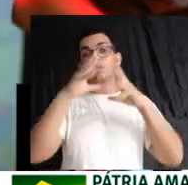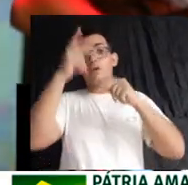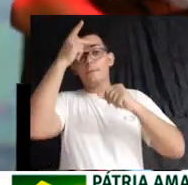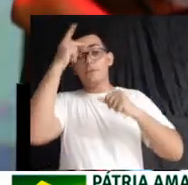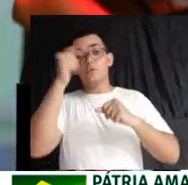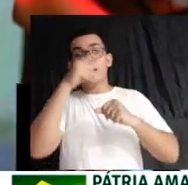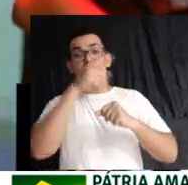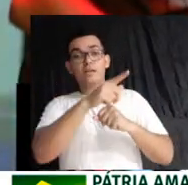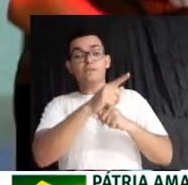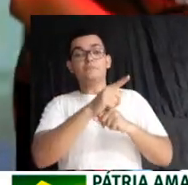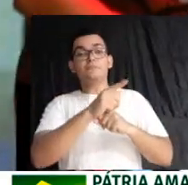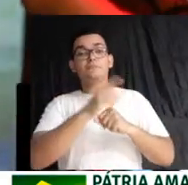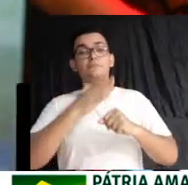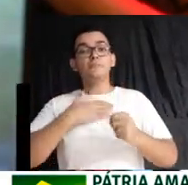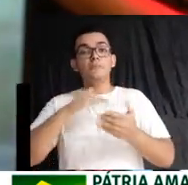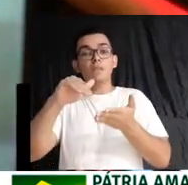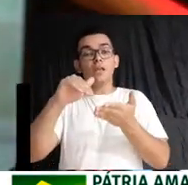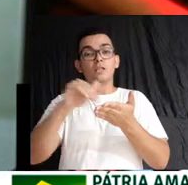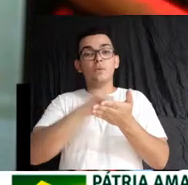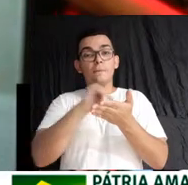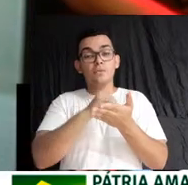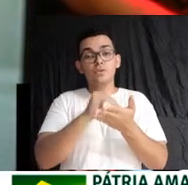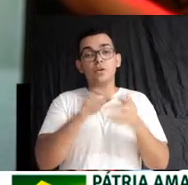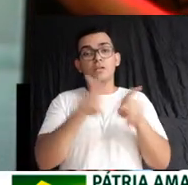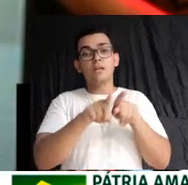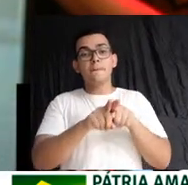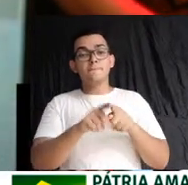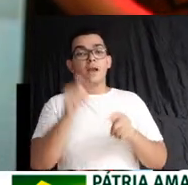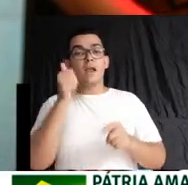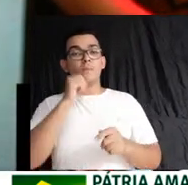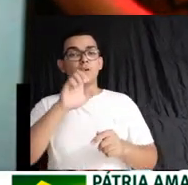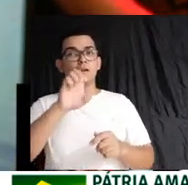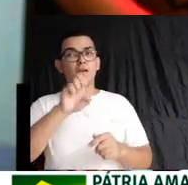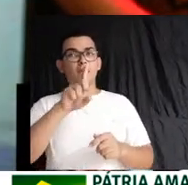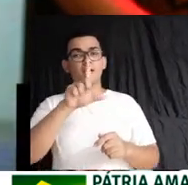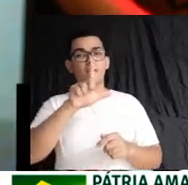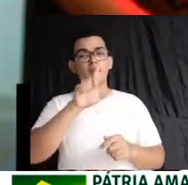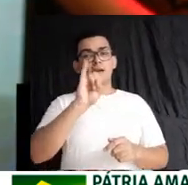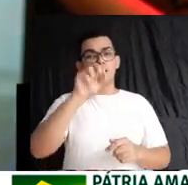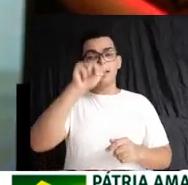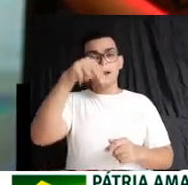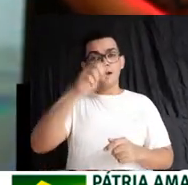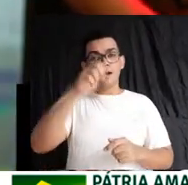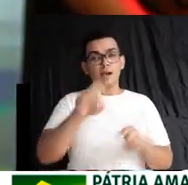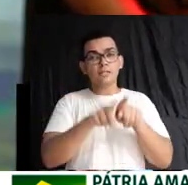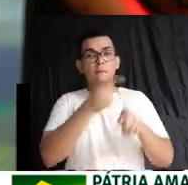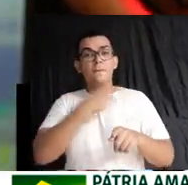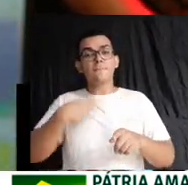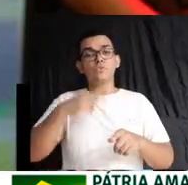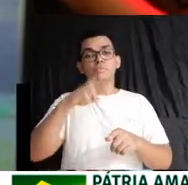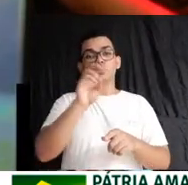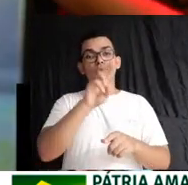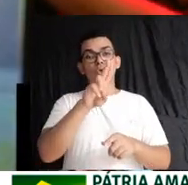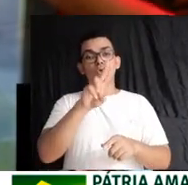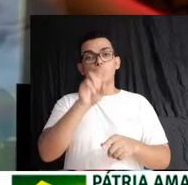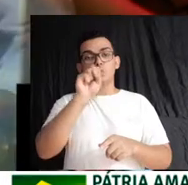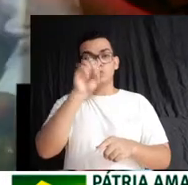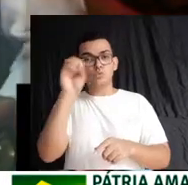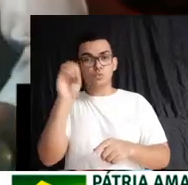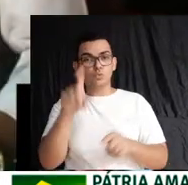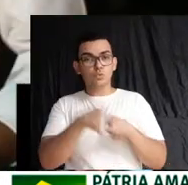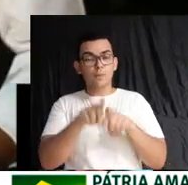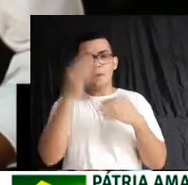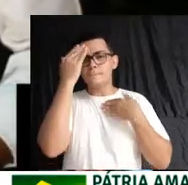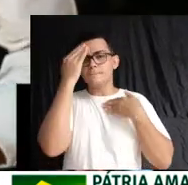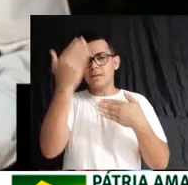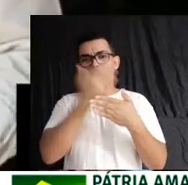escritório, Eliane, Pastor Russo, Andréa Marino, obrigada, gente, obrigada. Todo mundo conectado com a gente aqui, obrigada de coração. Viu